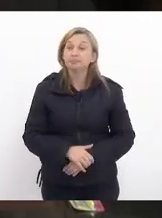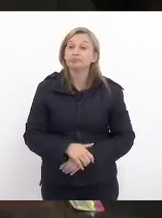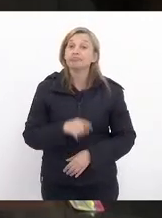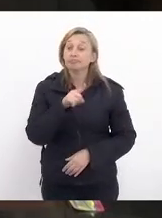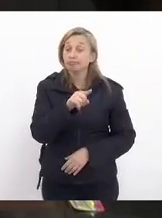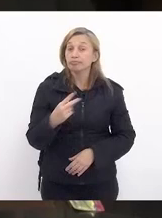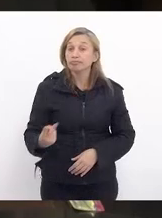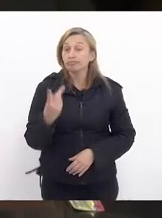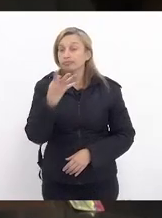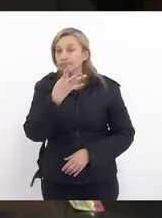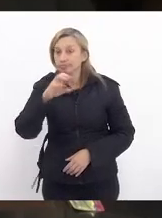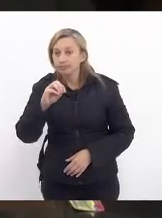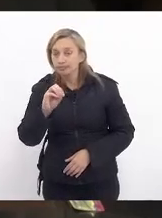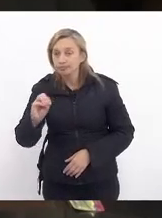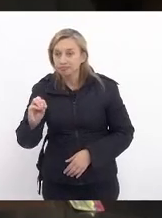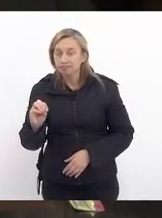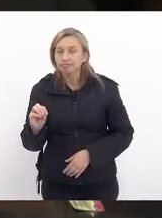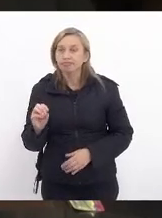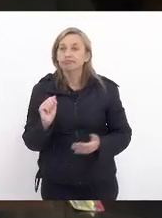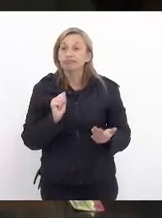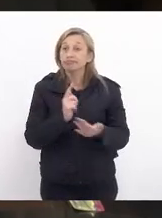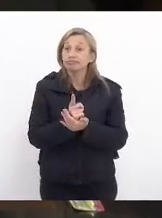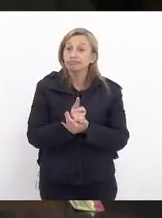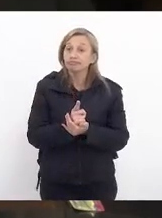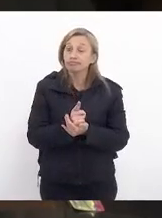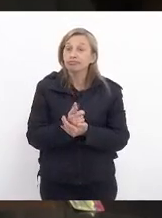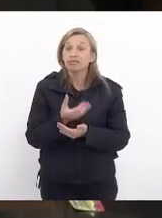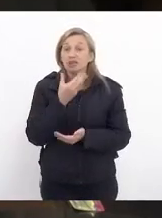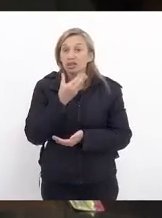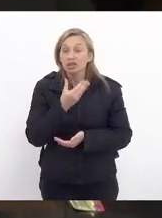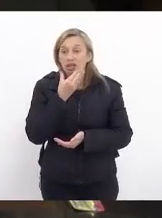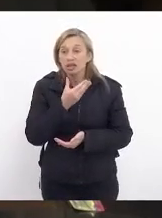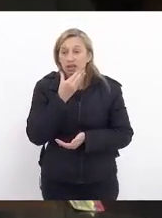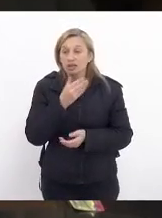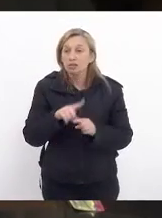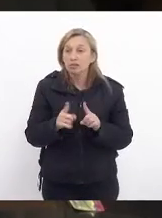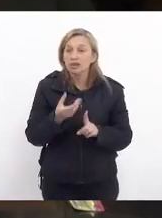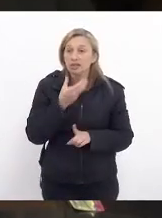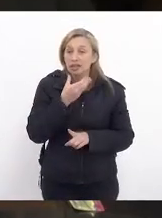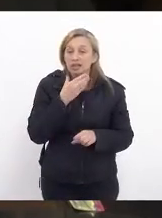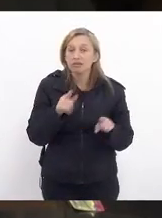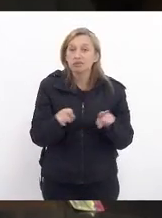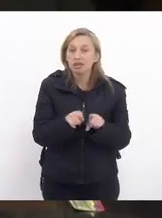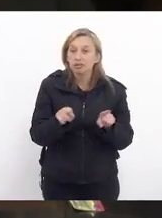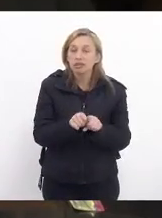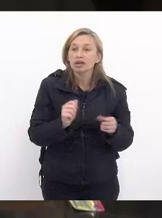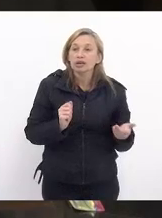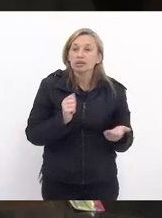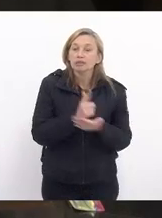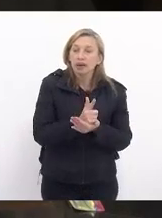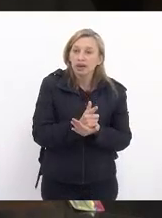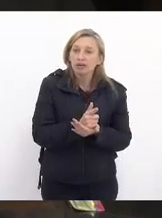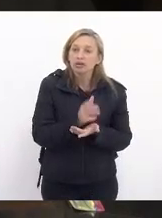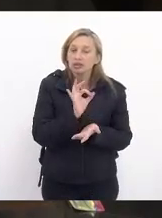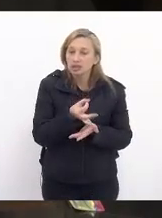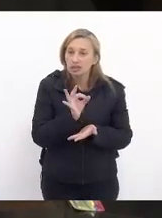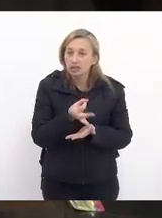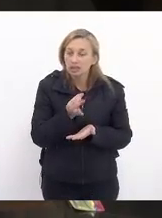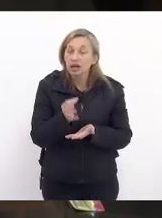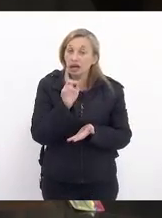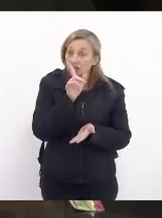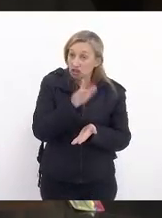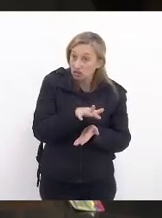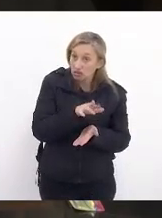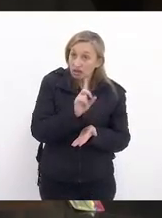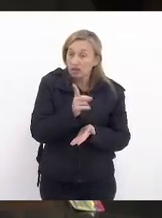esse valor de 400reais seria Pago em Dezembro mas em Dezembro também seria pago retroativamente a